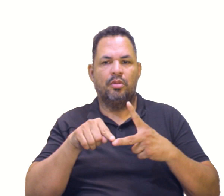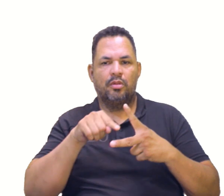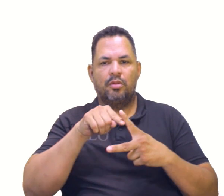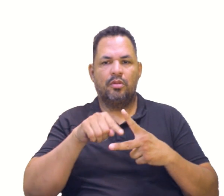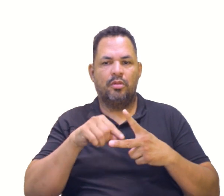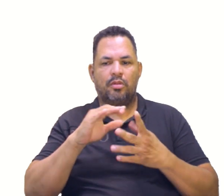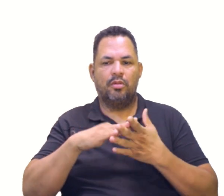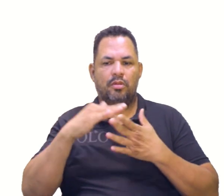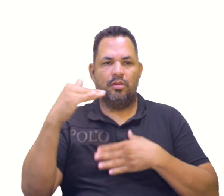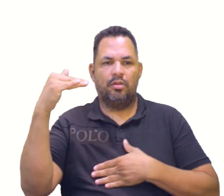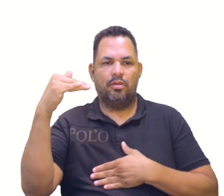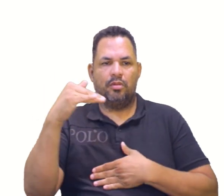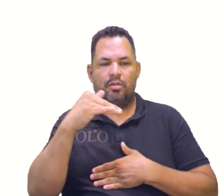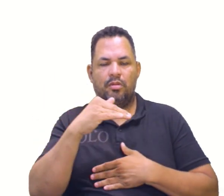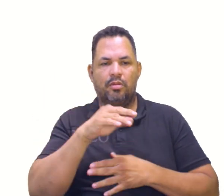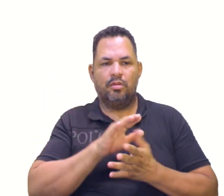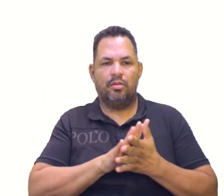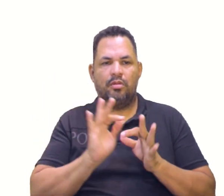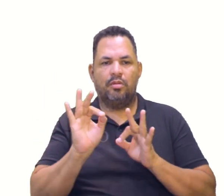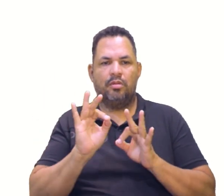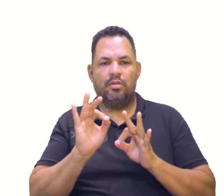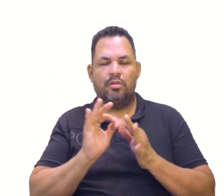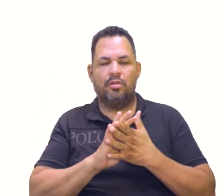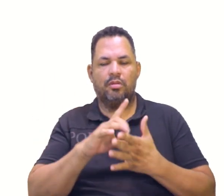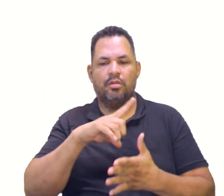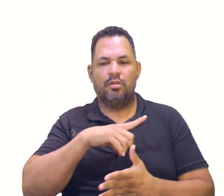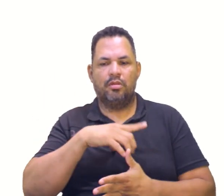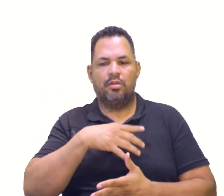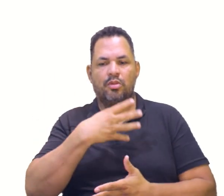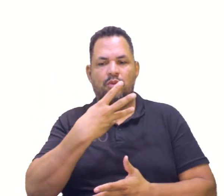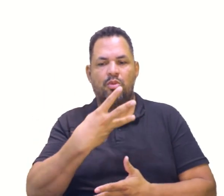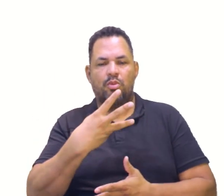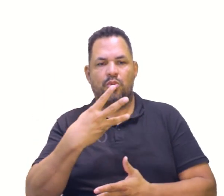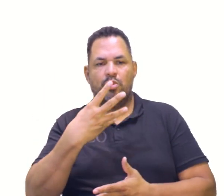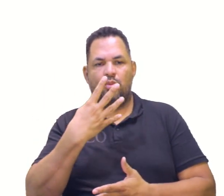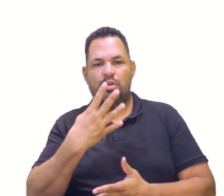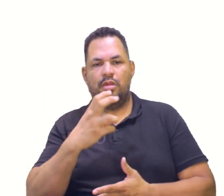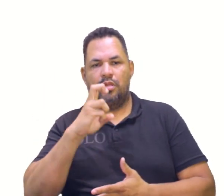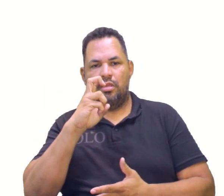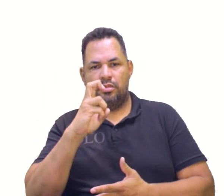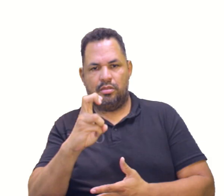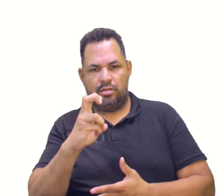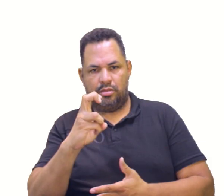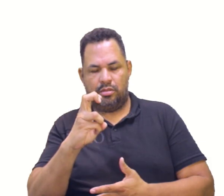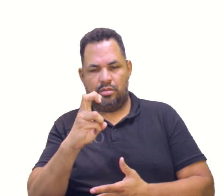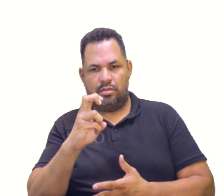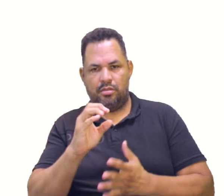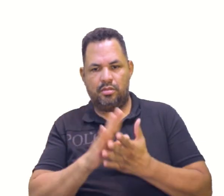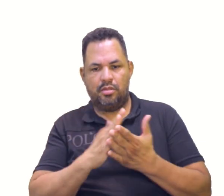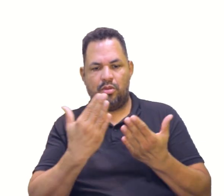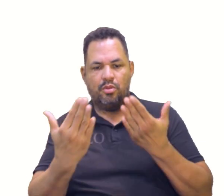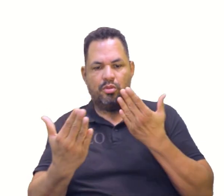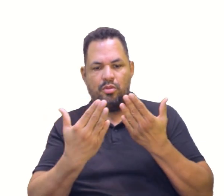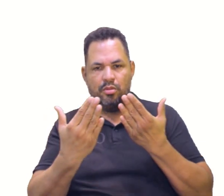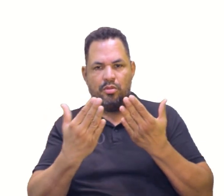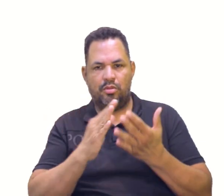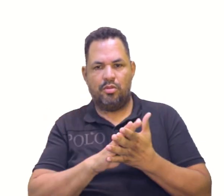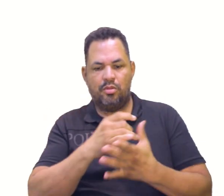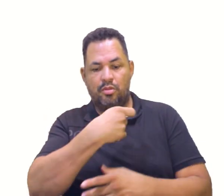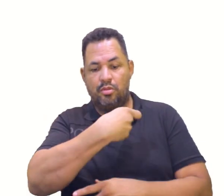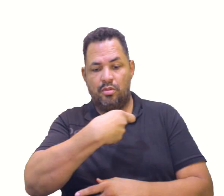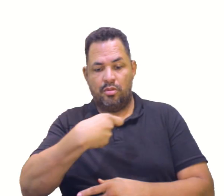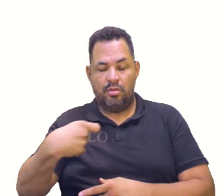ou declividade da reta que está a 45 graus em relação ao